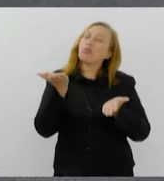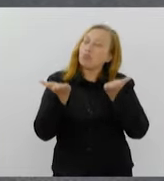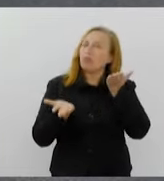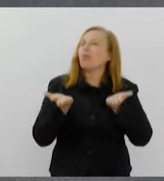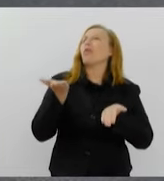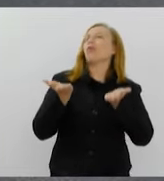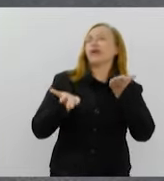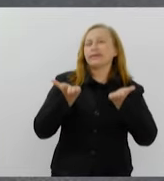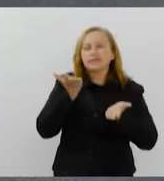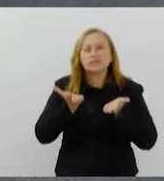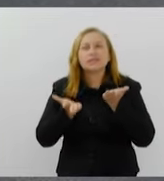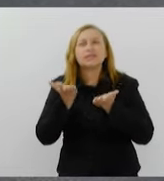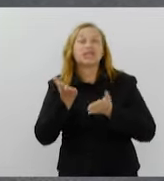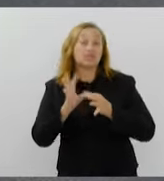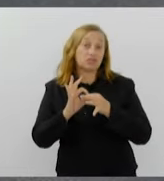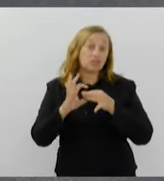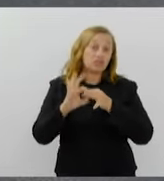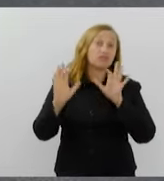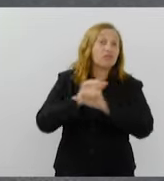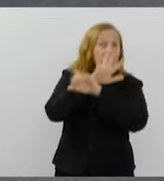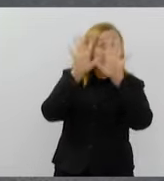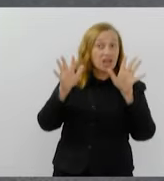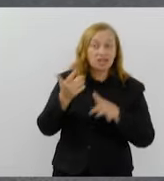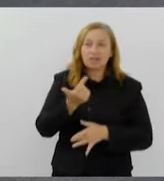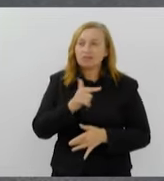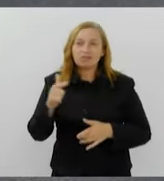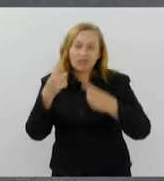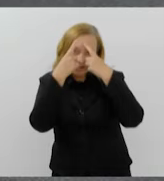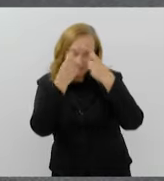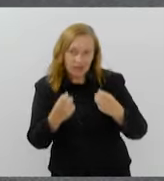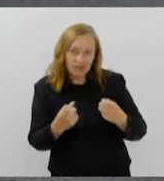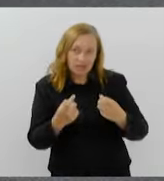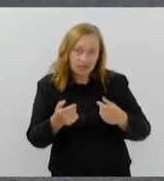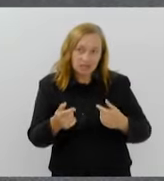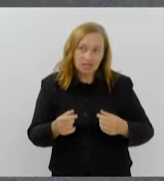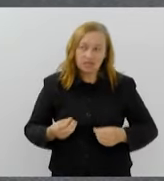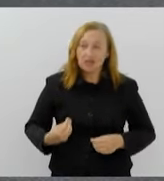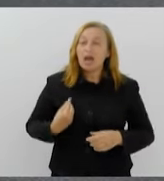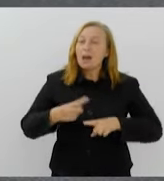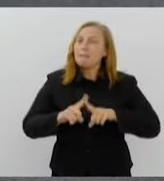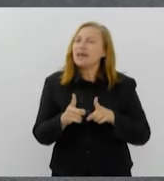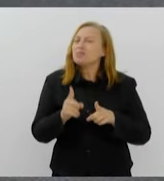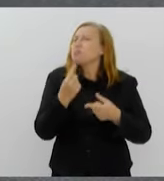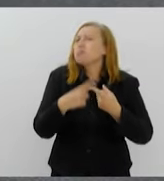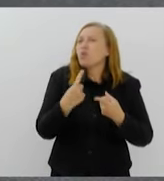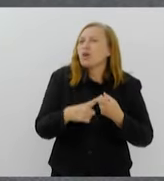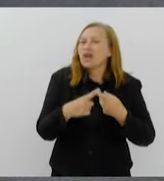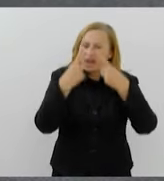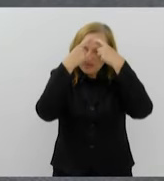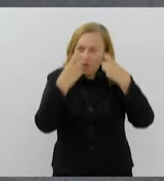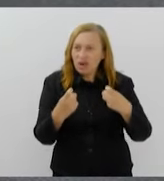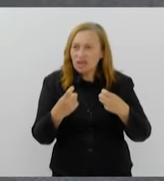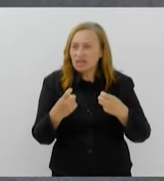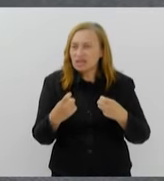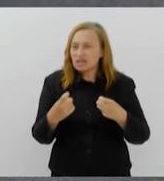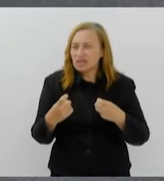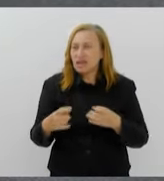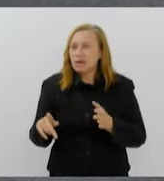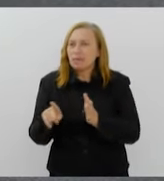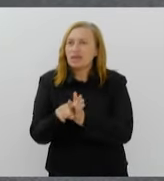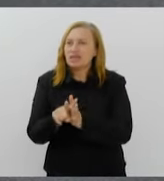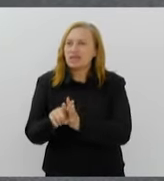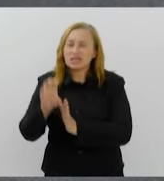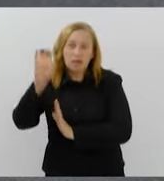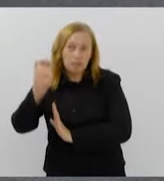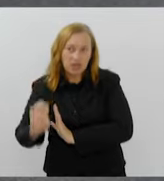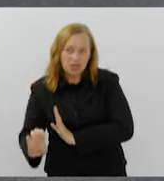Duas Medidas deixando claro que não tem que existir a violência mas por quando a violência é praticada por membros da esquerda